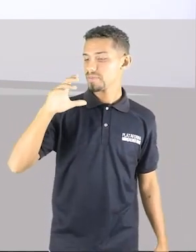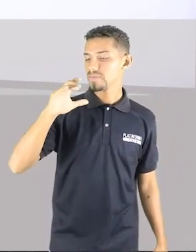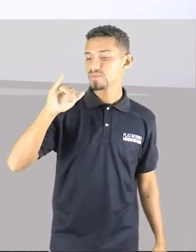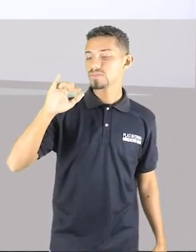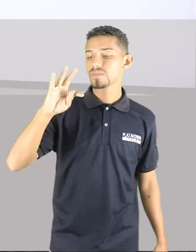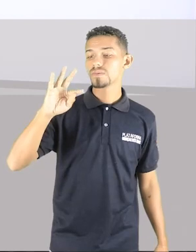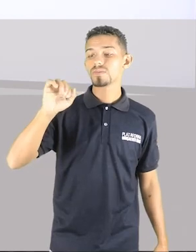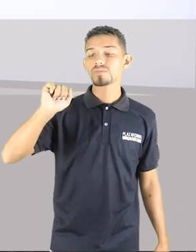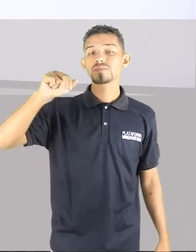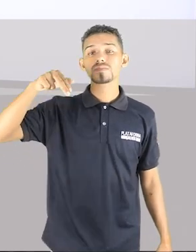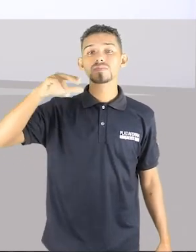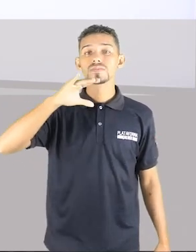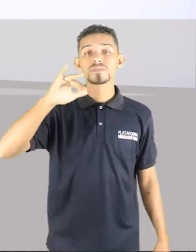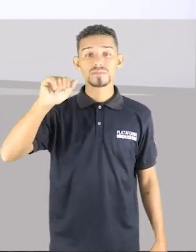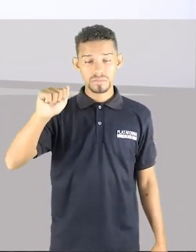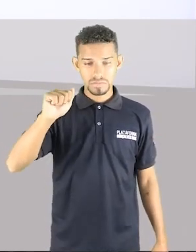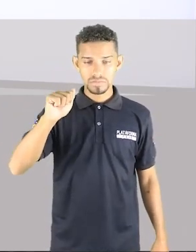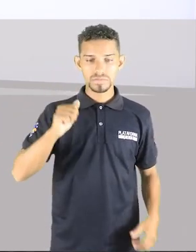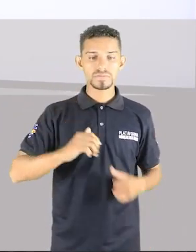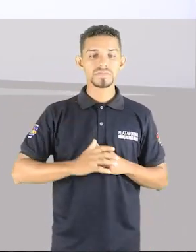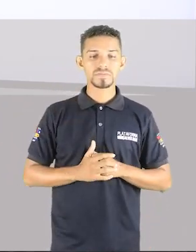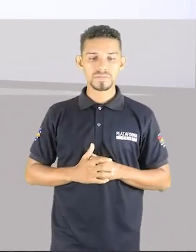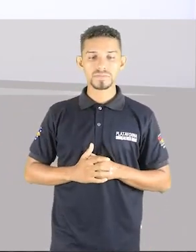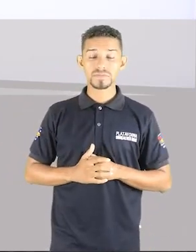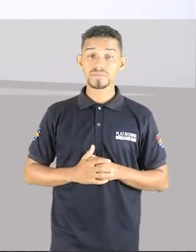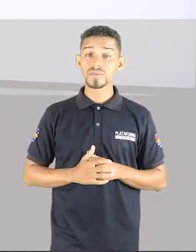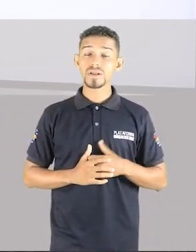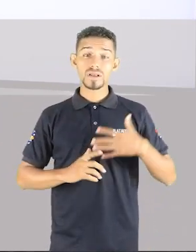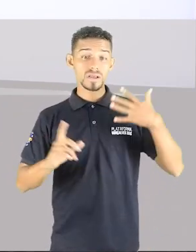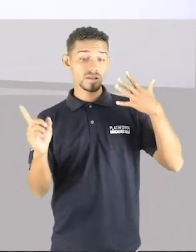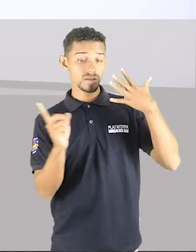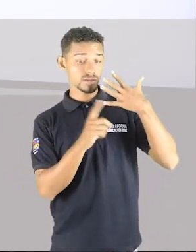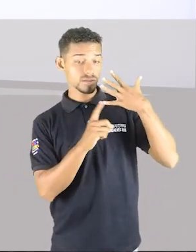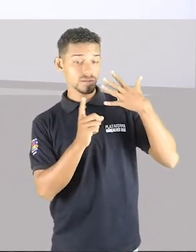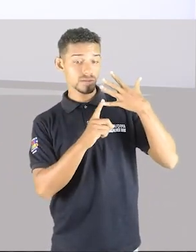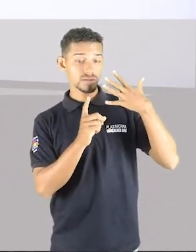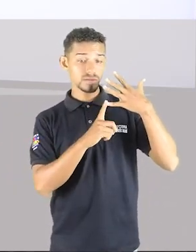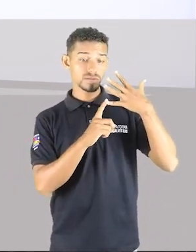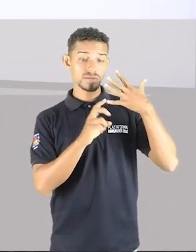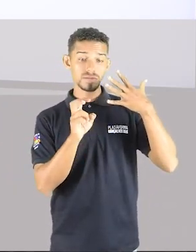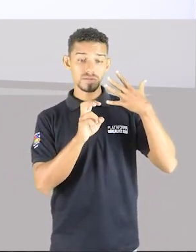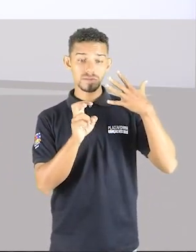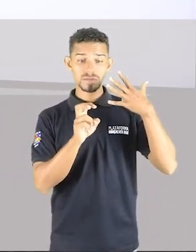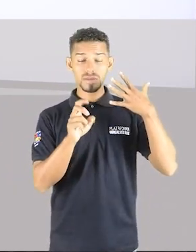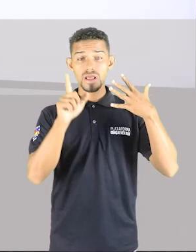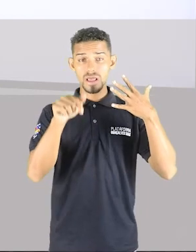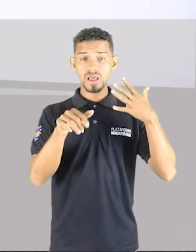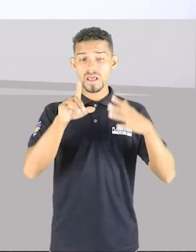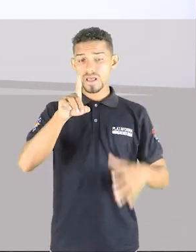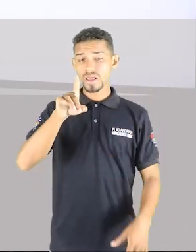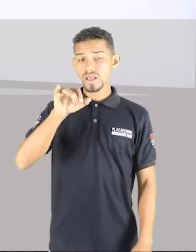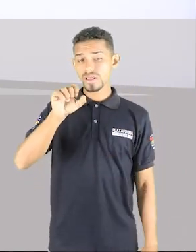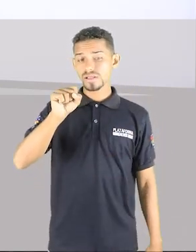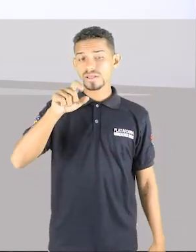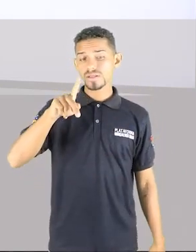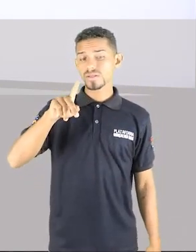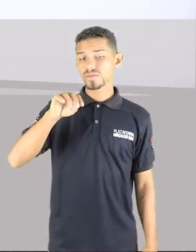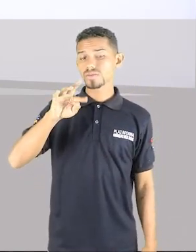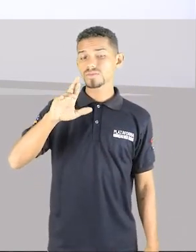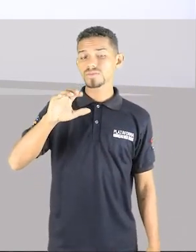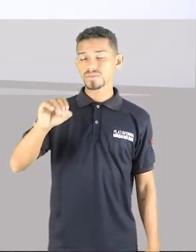capacitor beleza bom Quinto Elemento são os dispositivos de segurança do